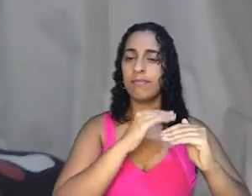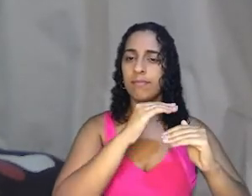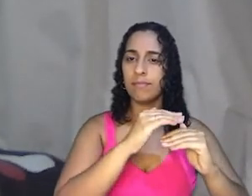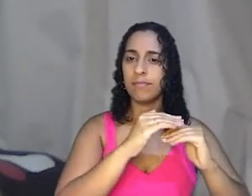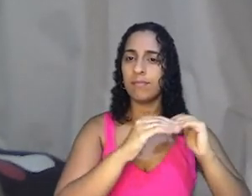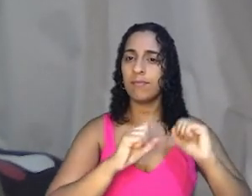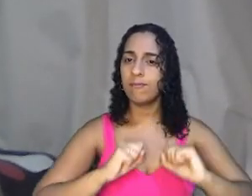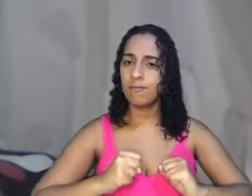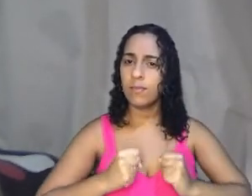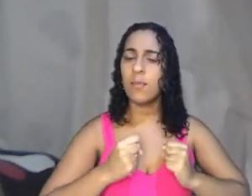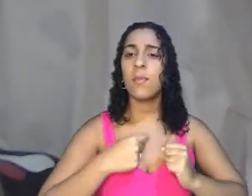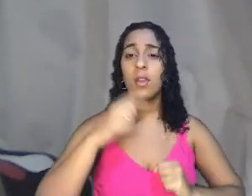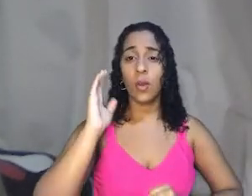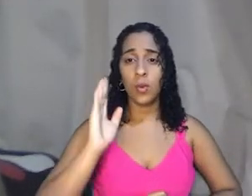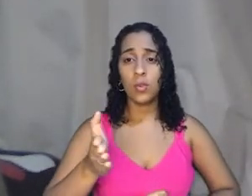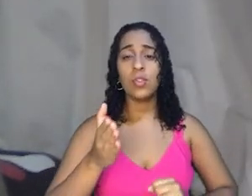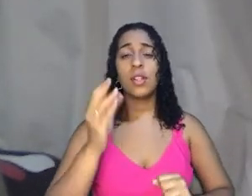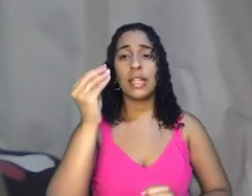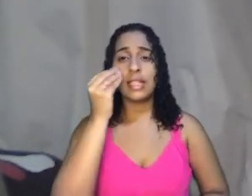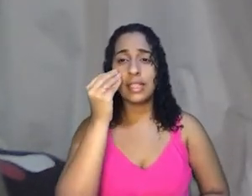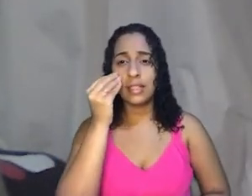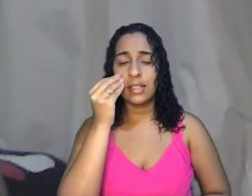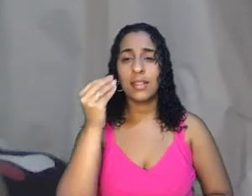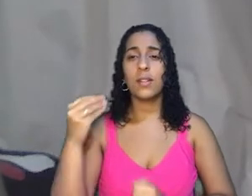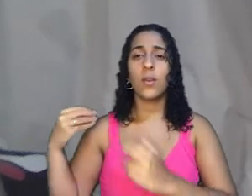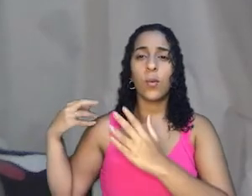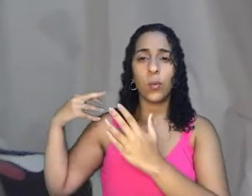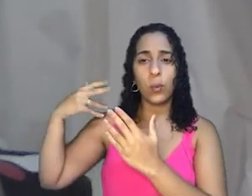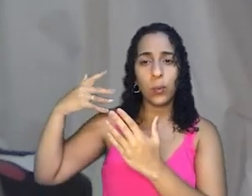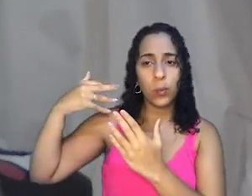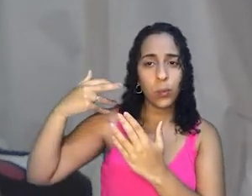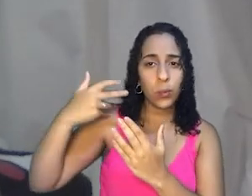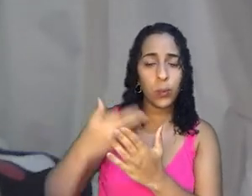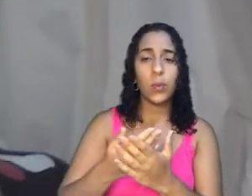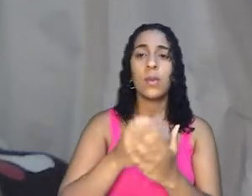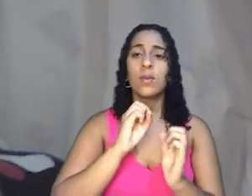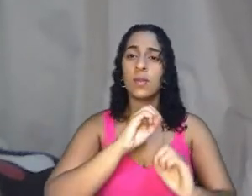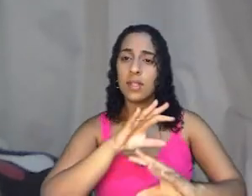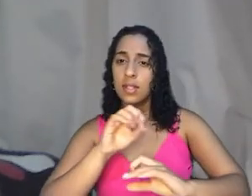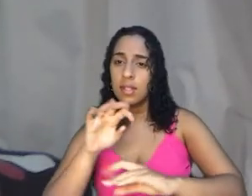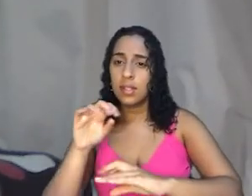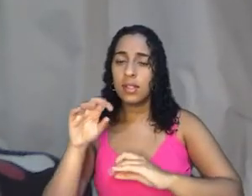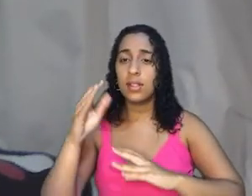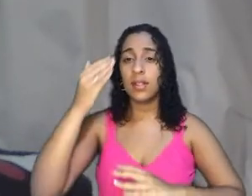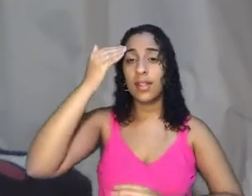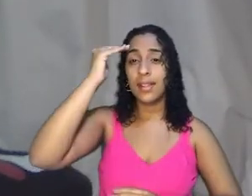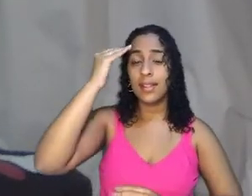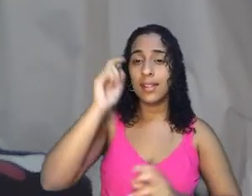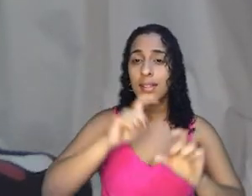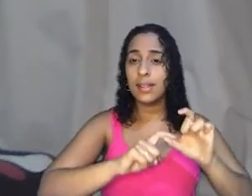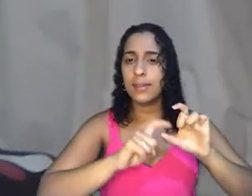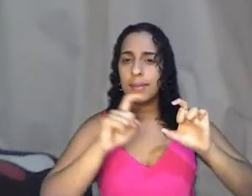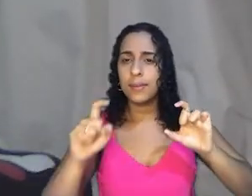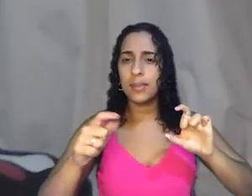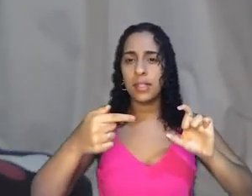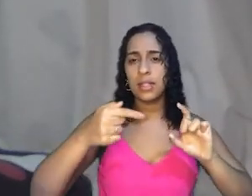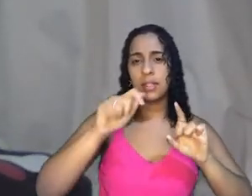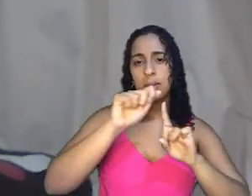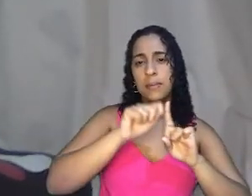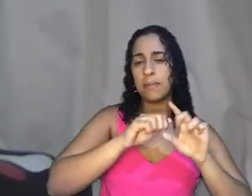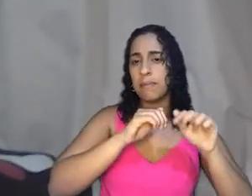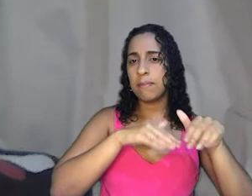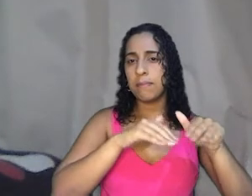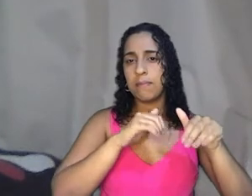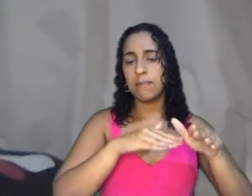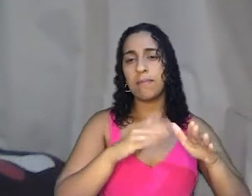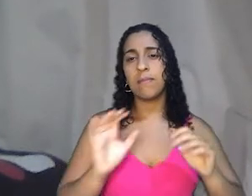tentado fazer algum tempo tentado levar para as aulas entender a independência não com os Sete de Setembro